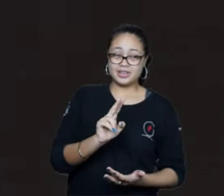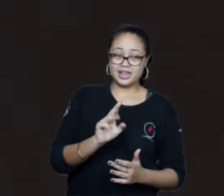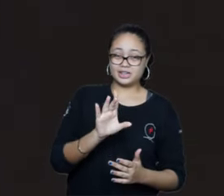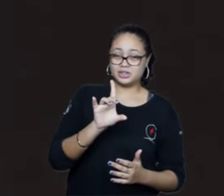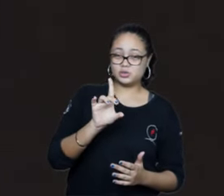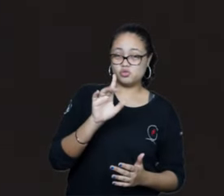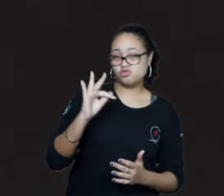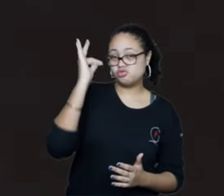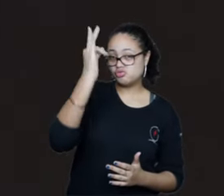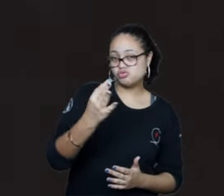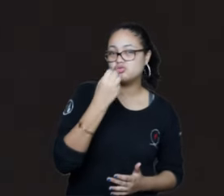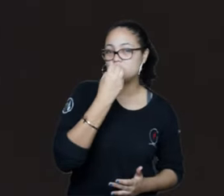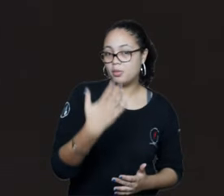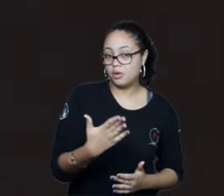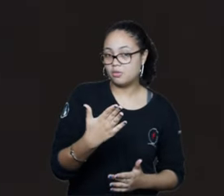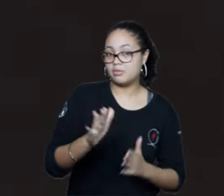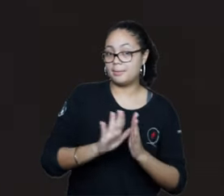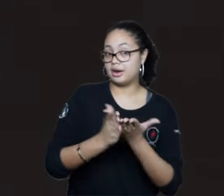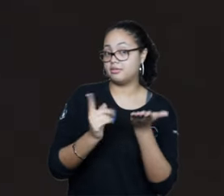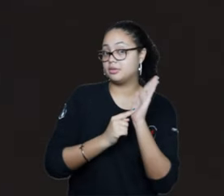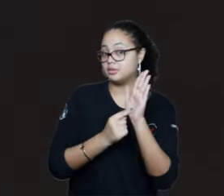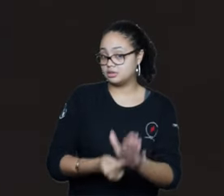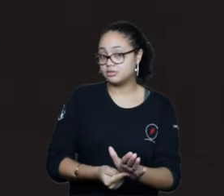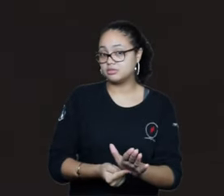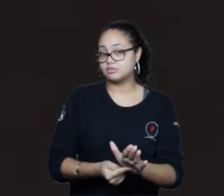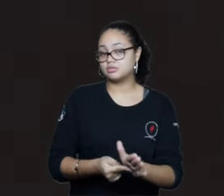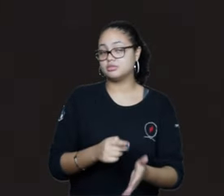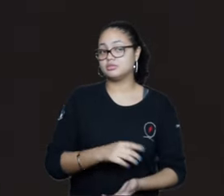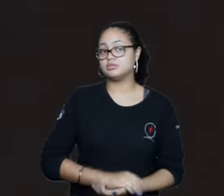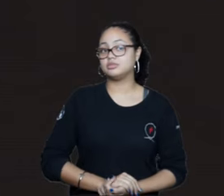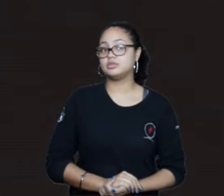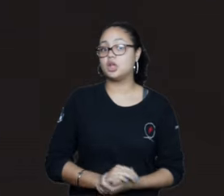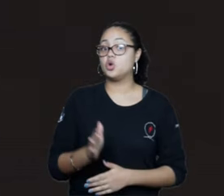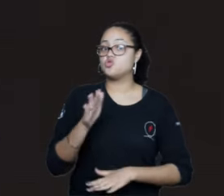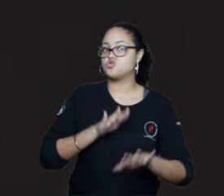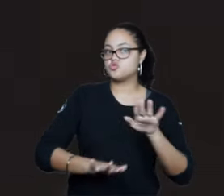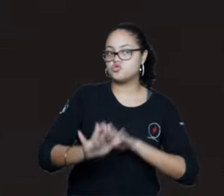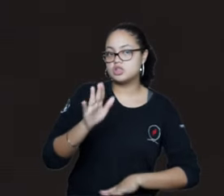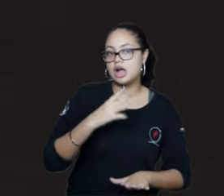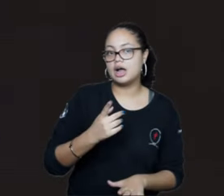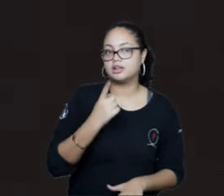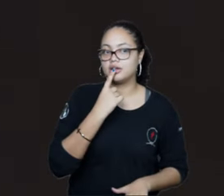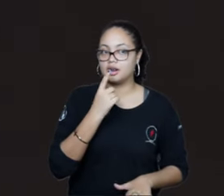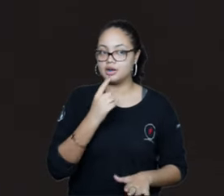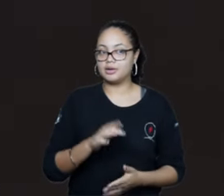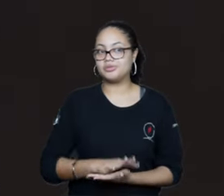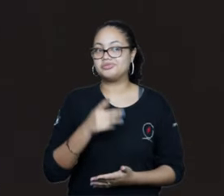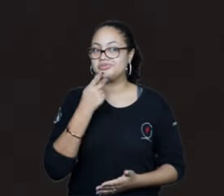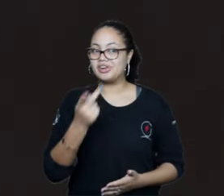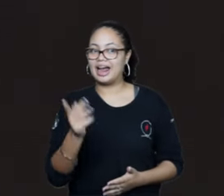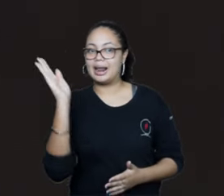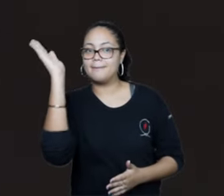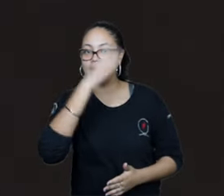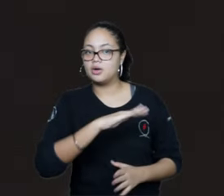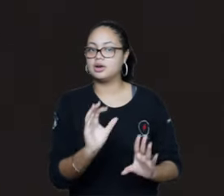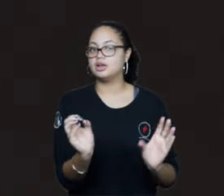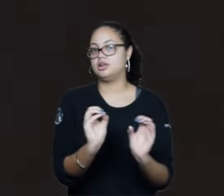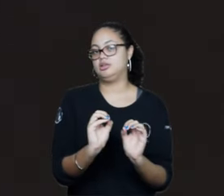está que está na Bíblia refreia a sua língua do mal e os seus lábios não fala engano